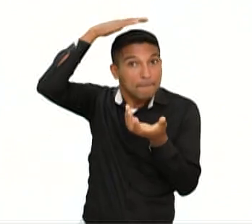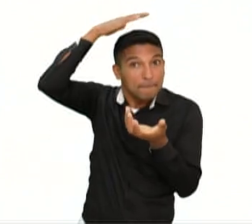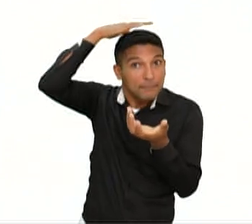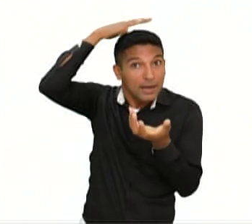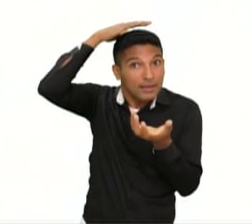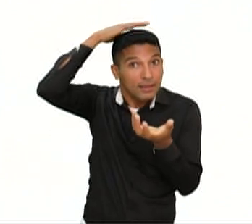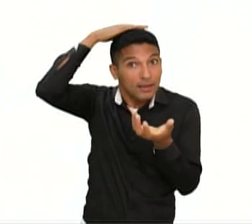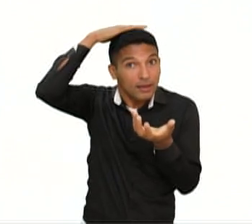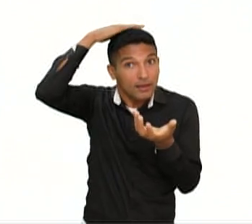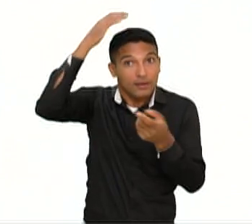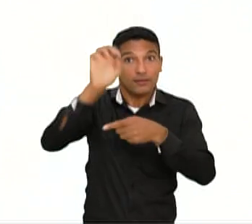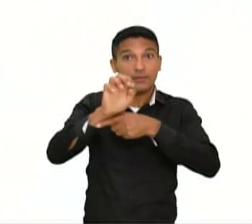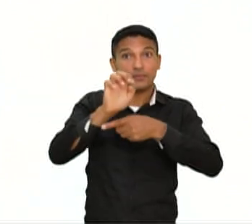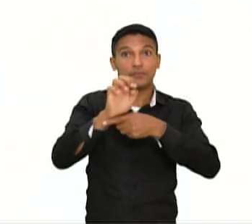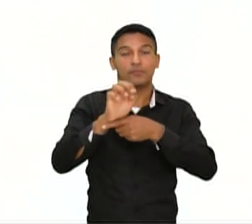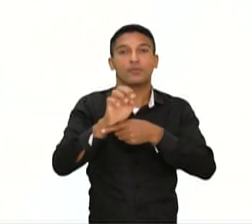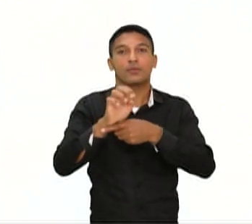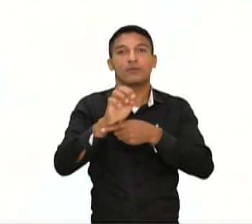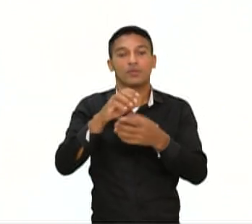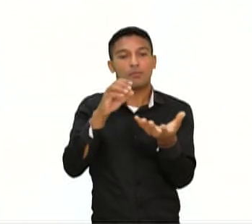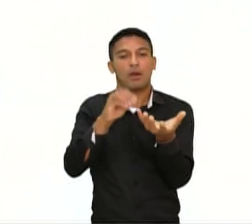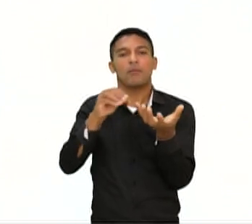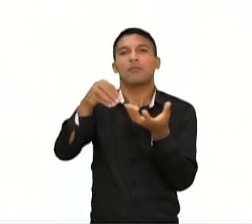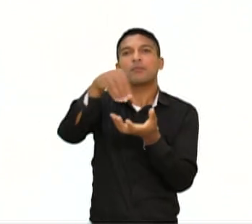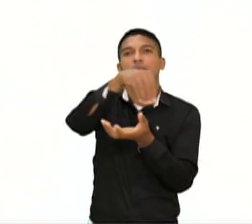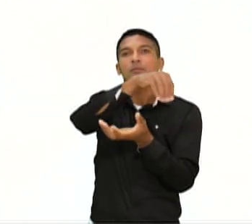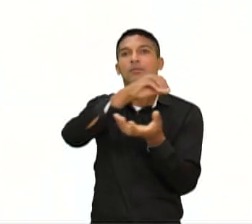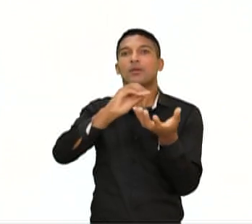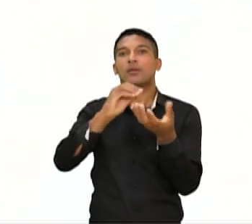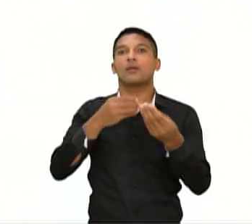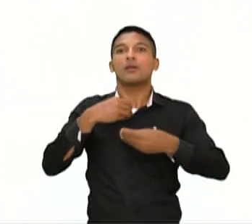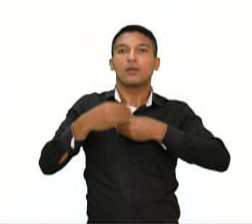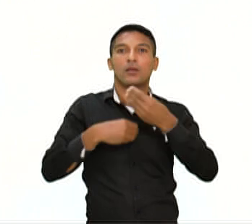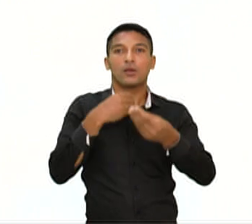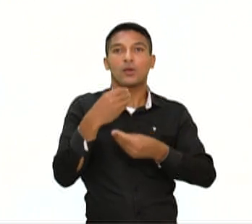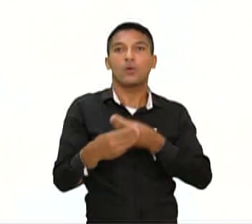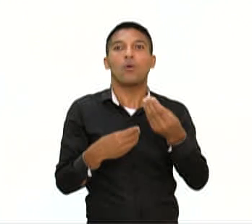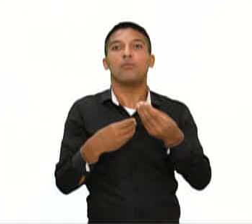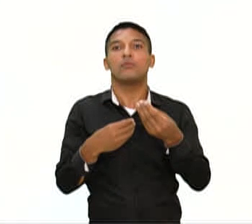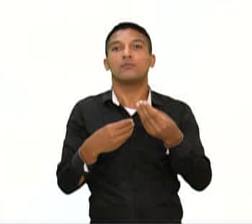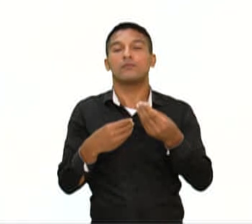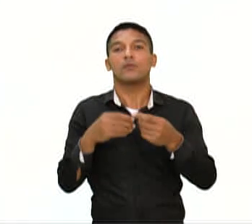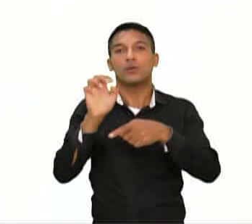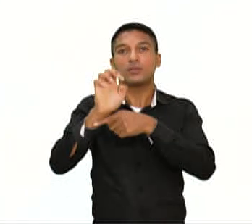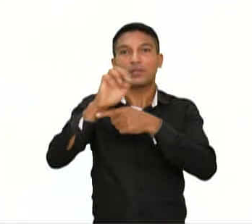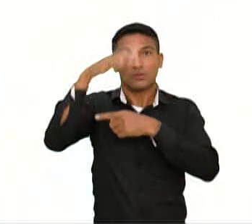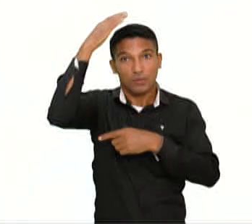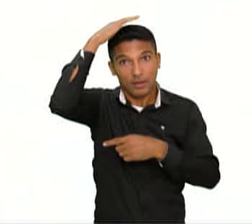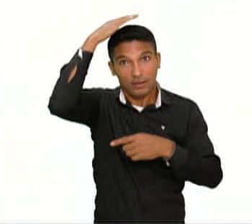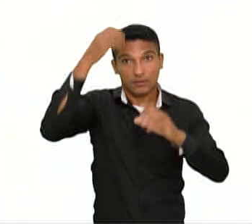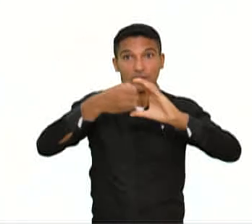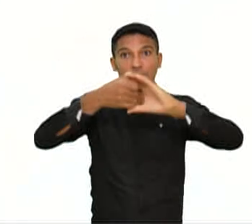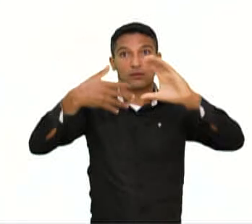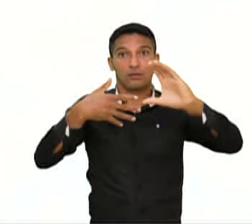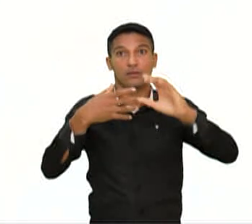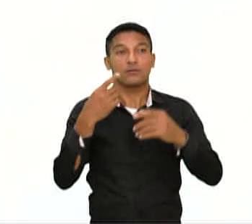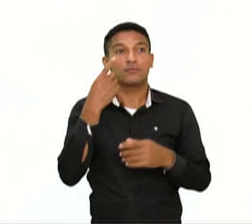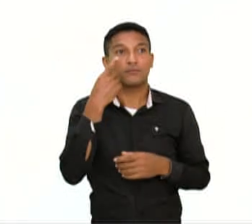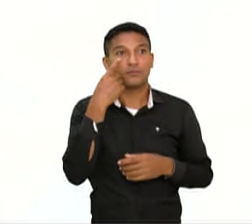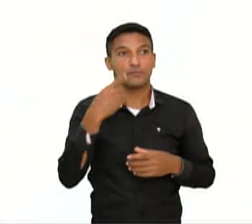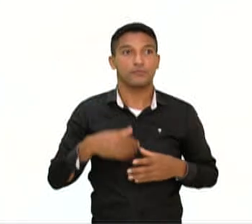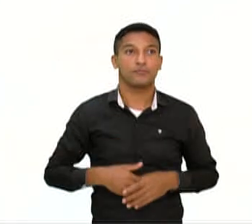a gente tenha essa noção de como estrutural está a geografia do nosso estado. Dentro dessa